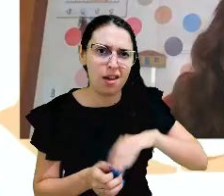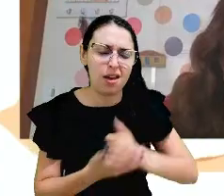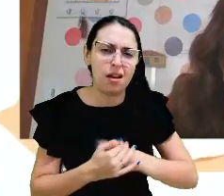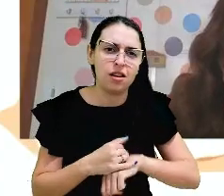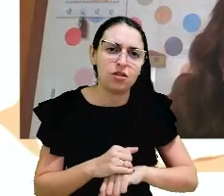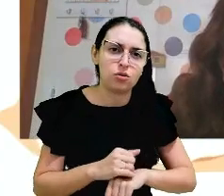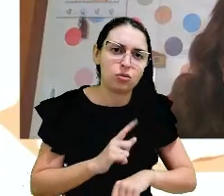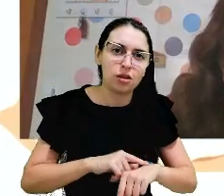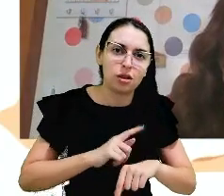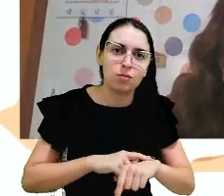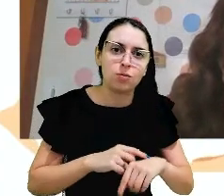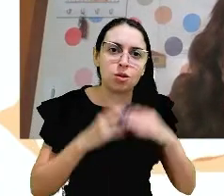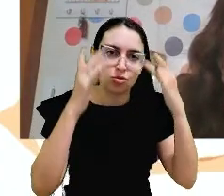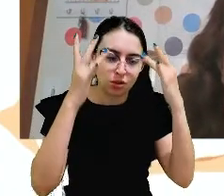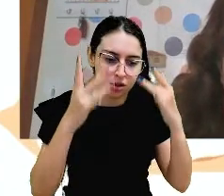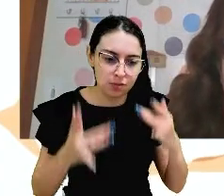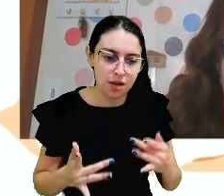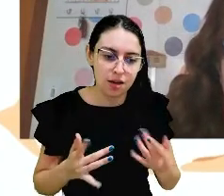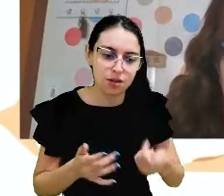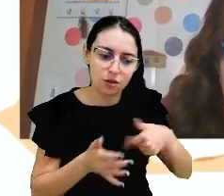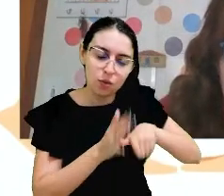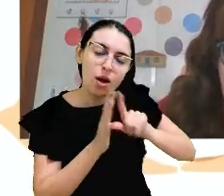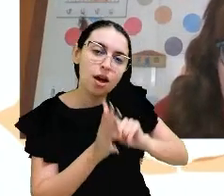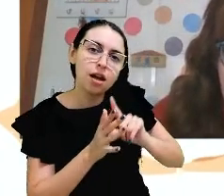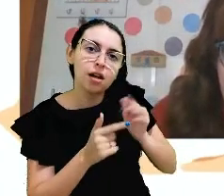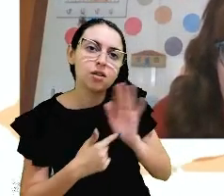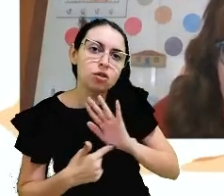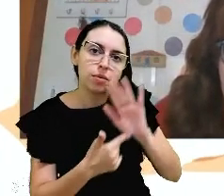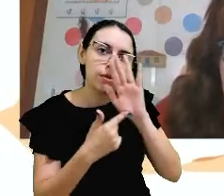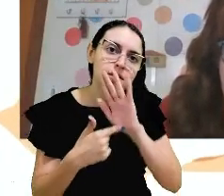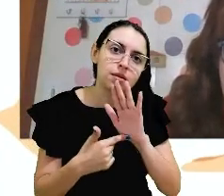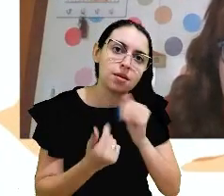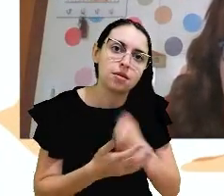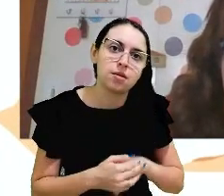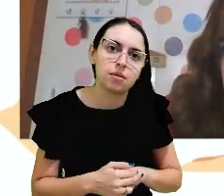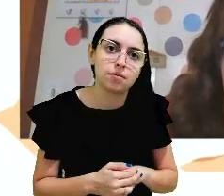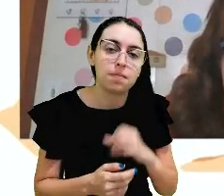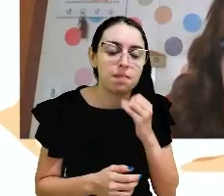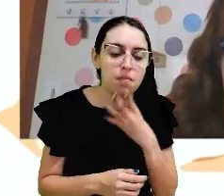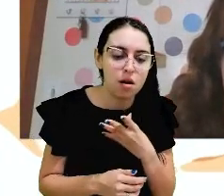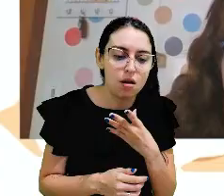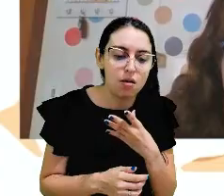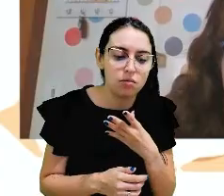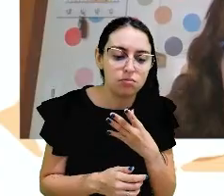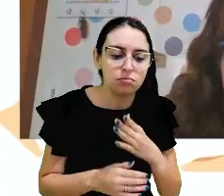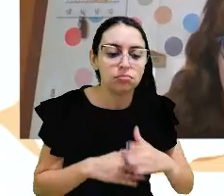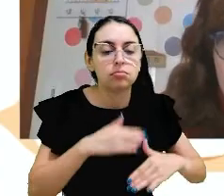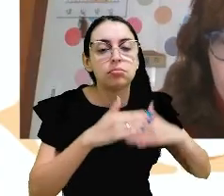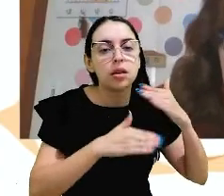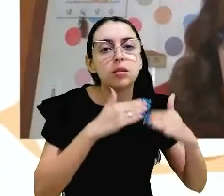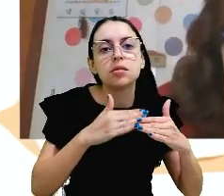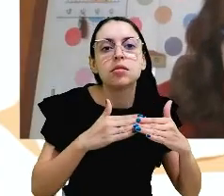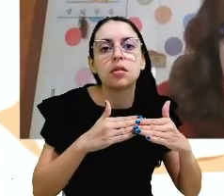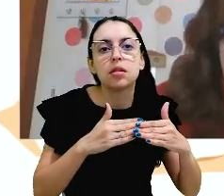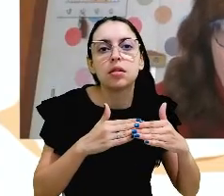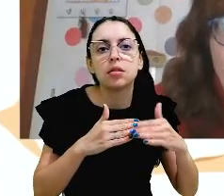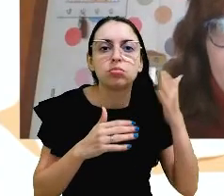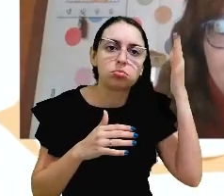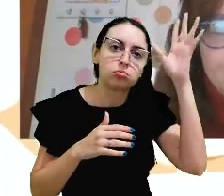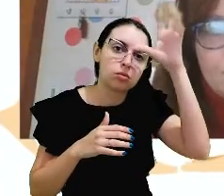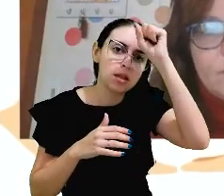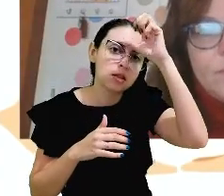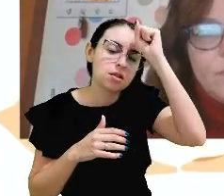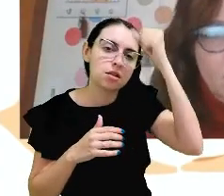que antecedem o que eu quis trazer para vocês. Bem, então, passando para a questão desses aprendizados